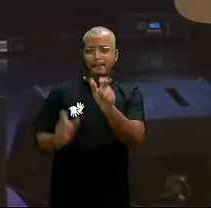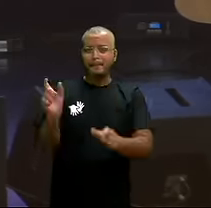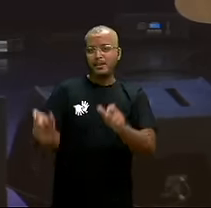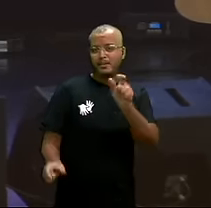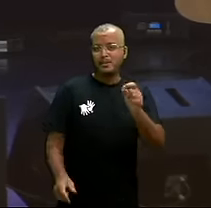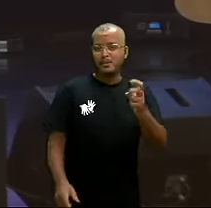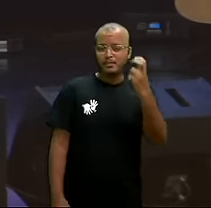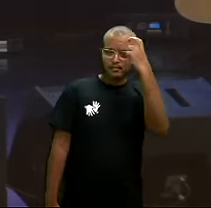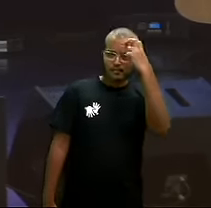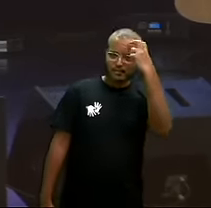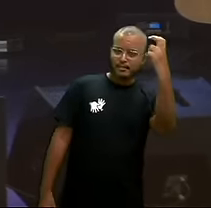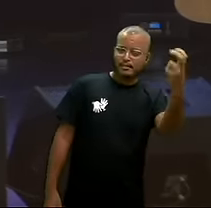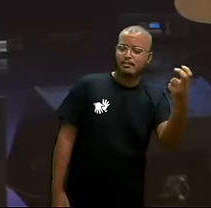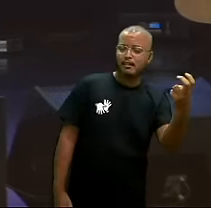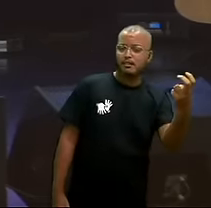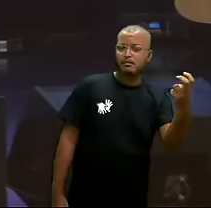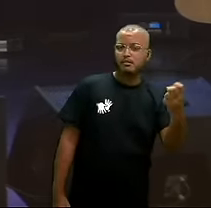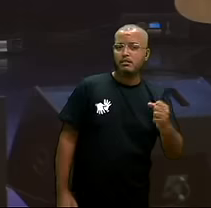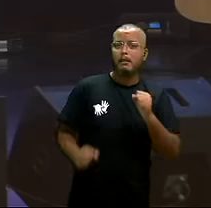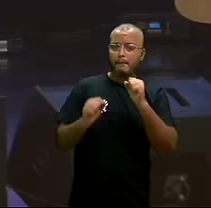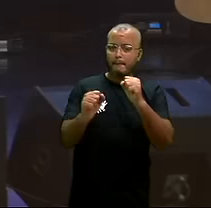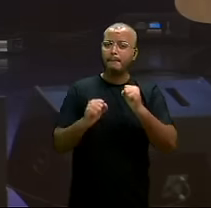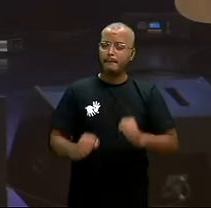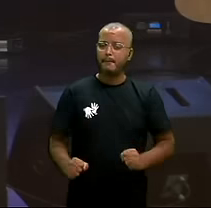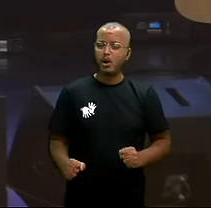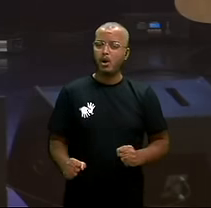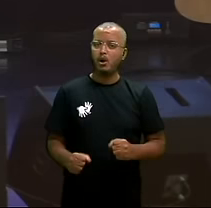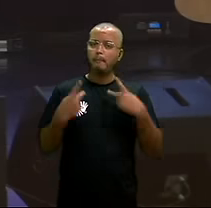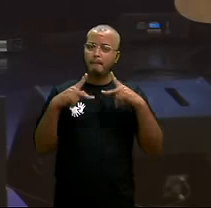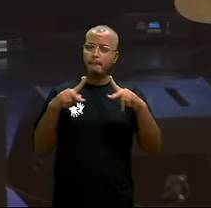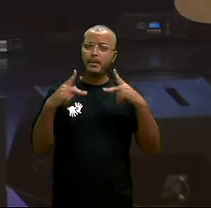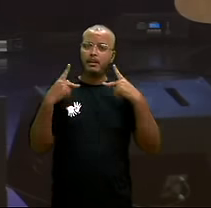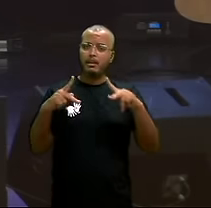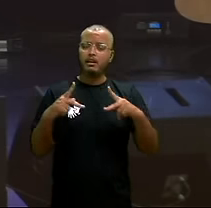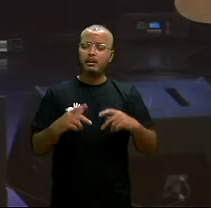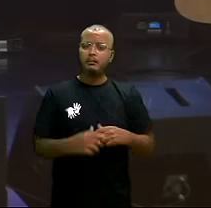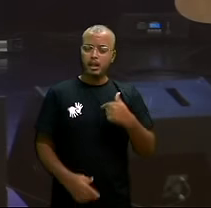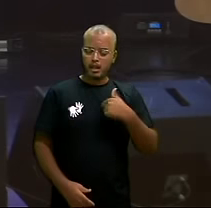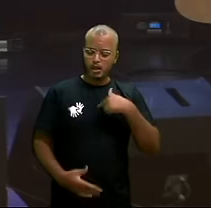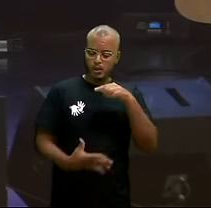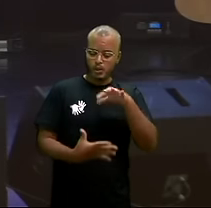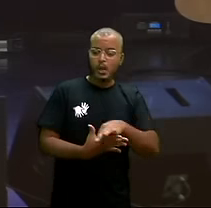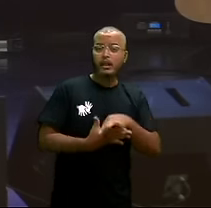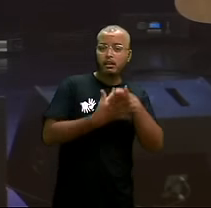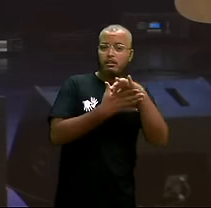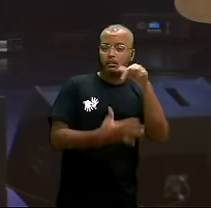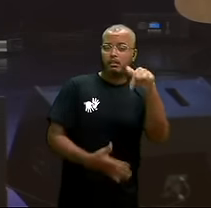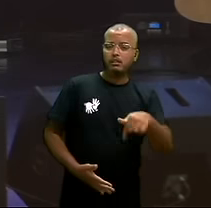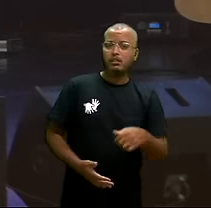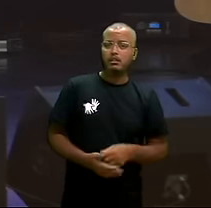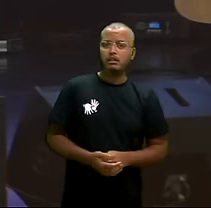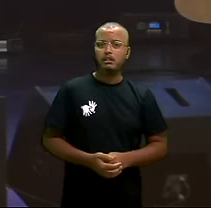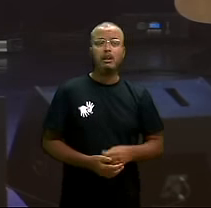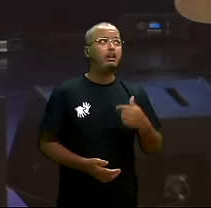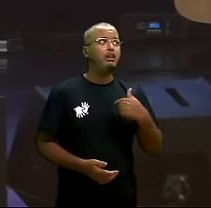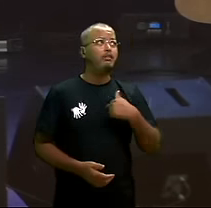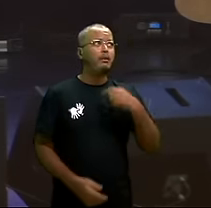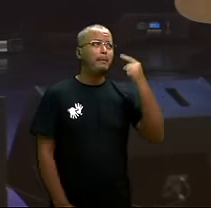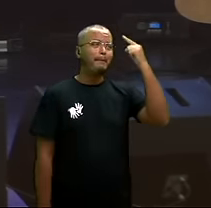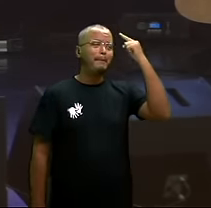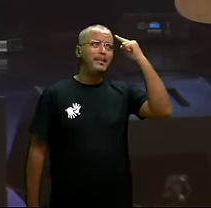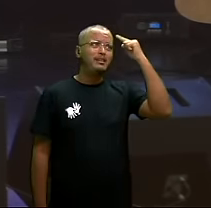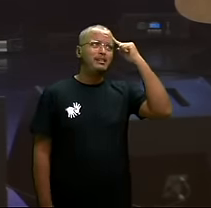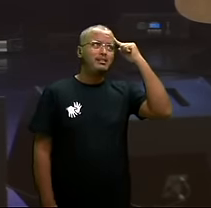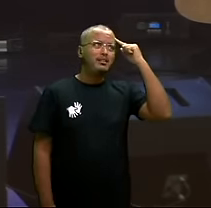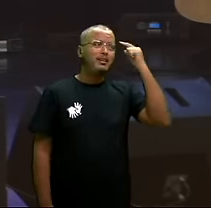Eu falo, Deus, passa na cabeça de todo mundo. Eu me sinto muito aquém dessa missão, Deus. Eu não tenho capacidade para isso, Deus.